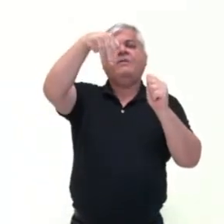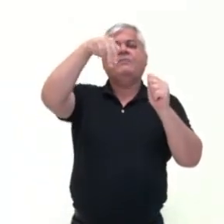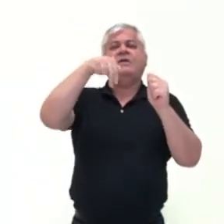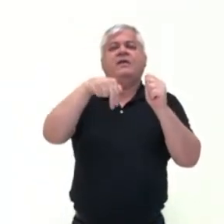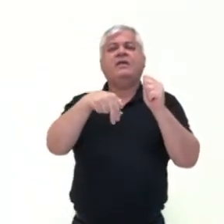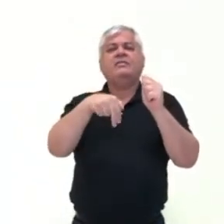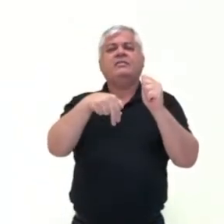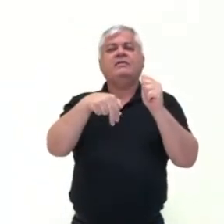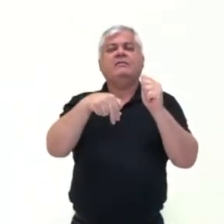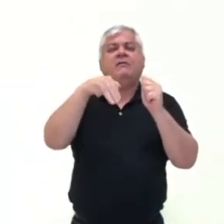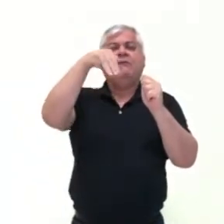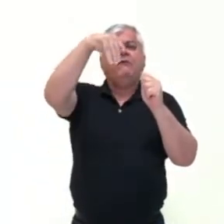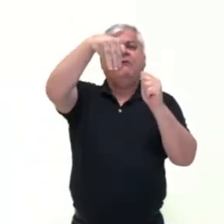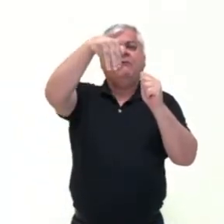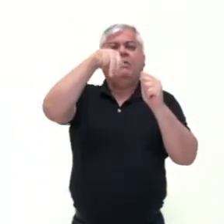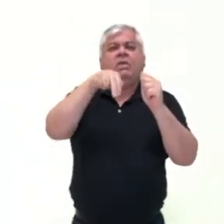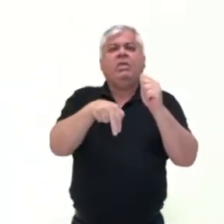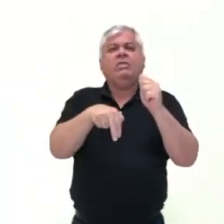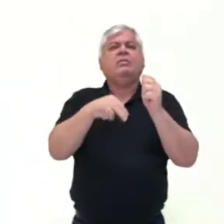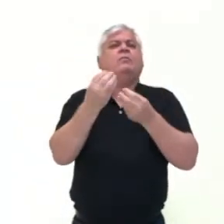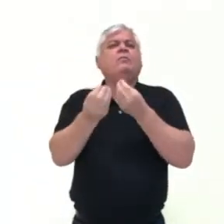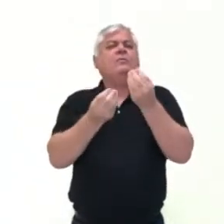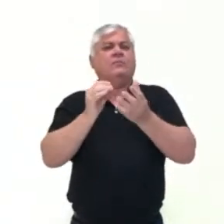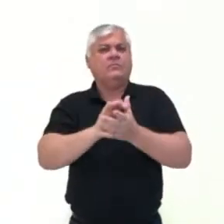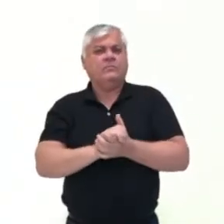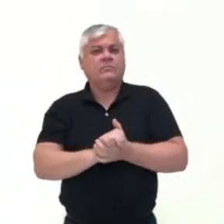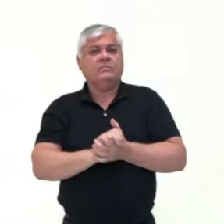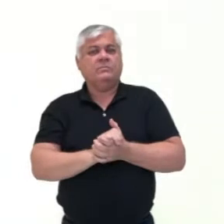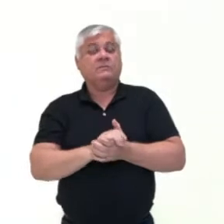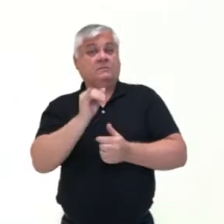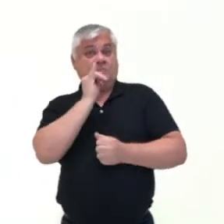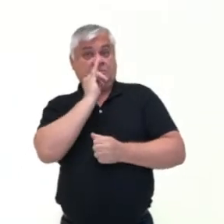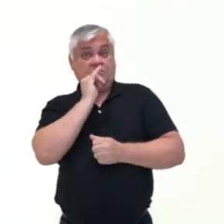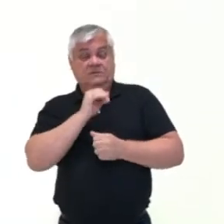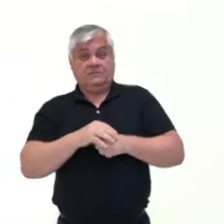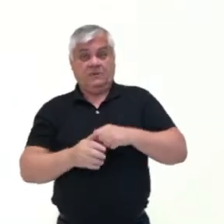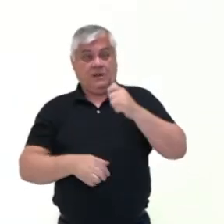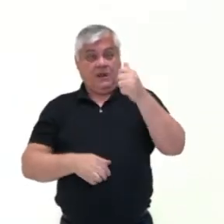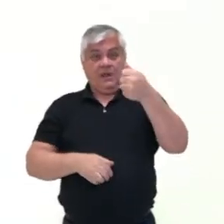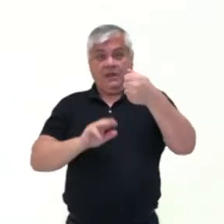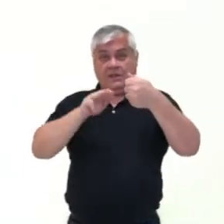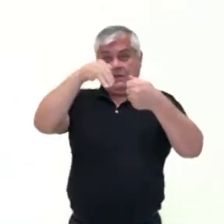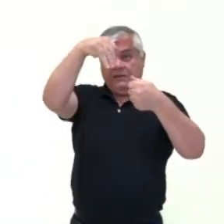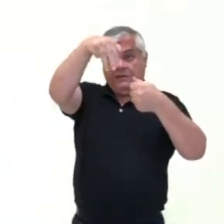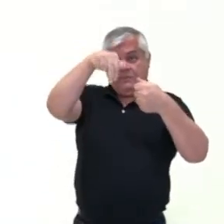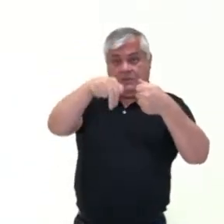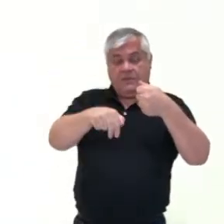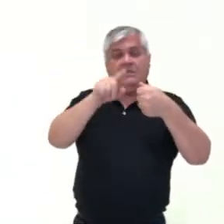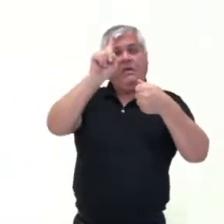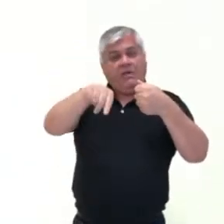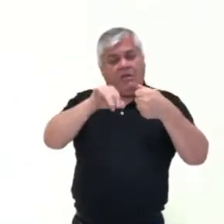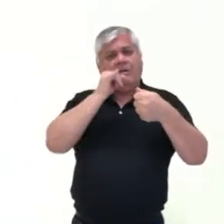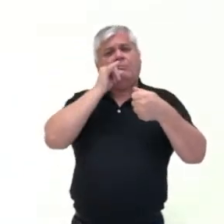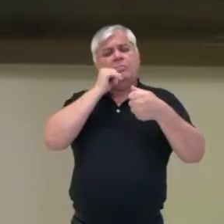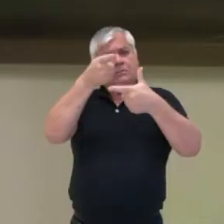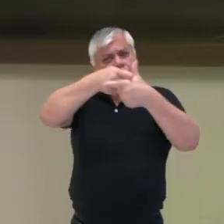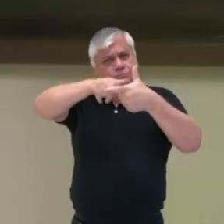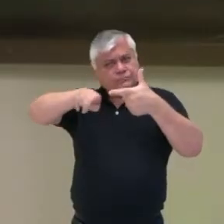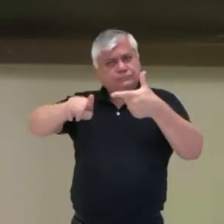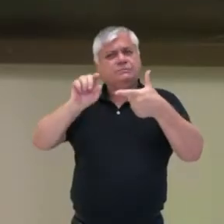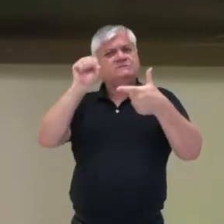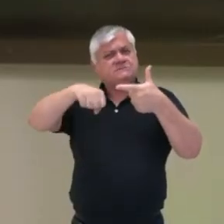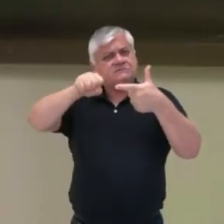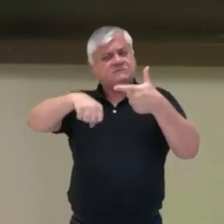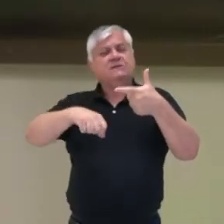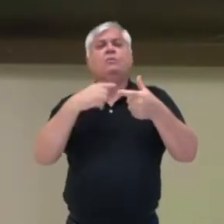m vezes n? Aqui, pessoal, o nosso expoente é um expoente fracionário. Nós temos uma fração no expoente.